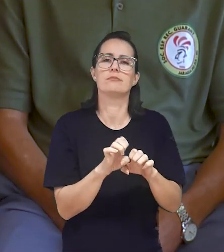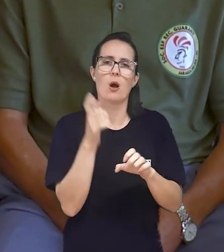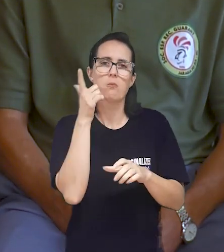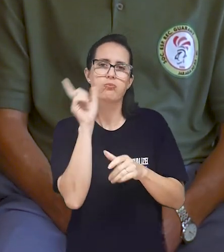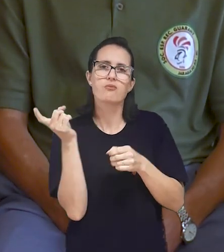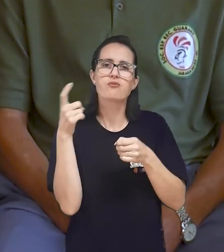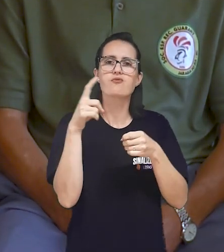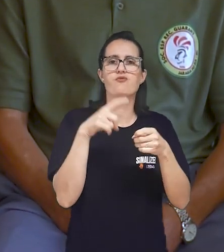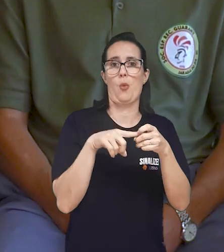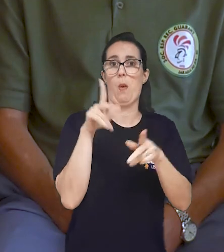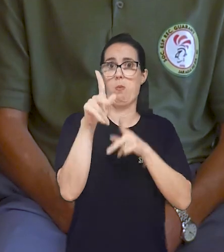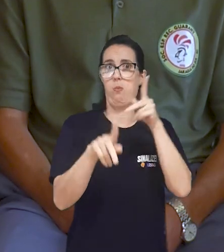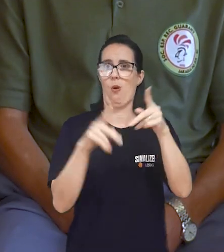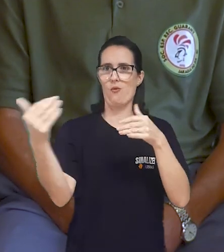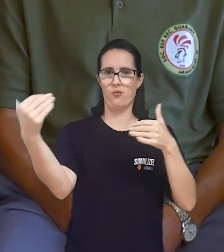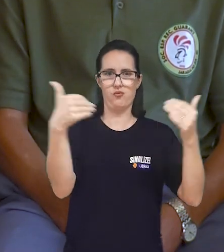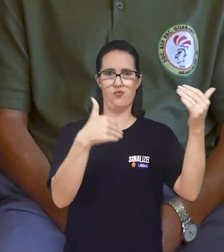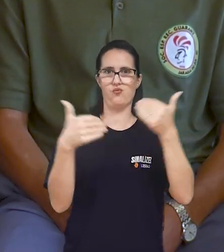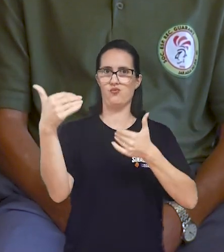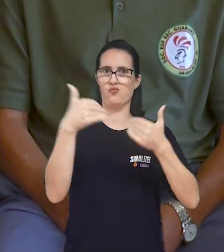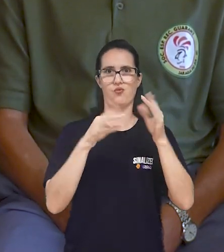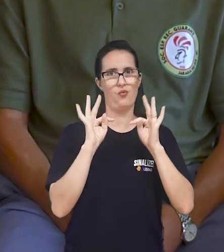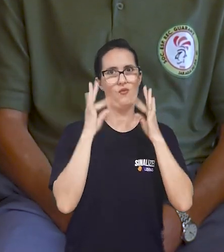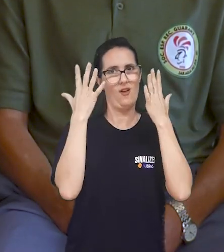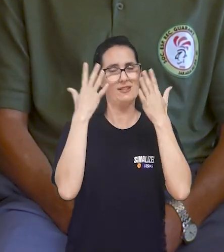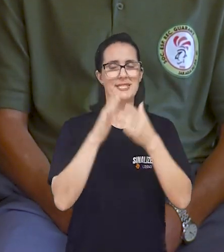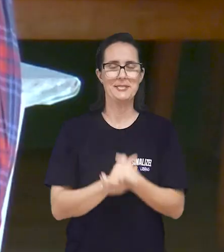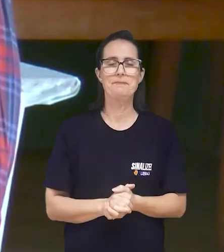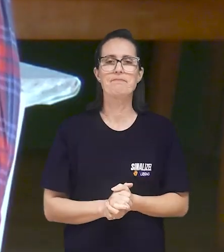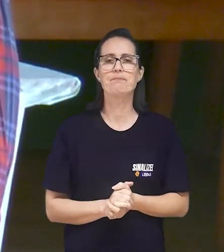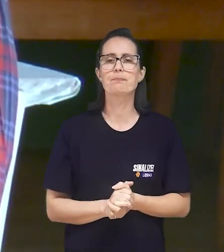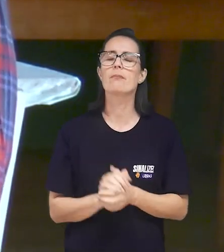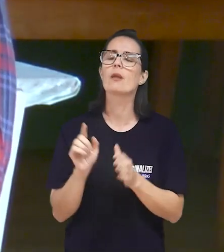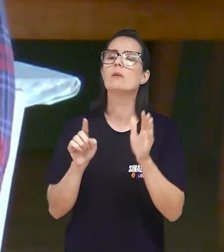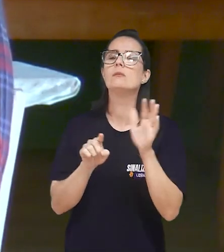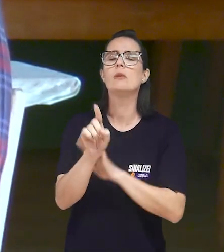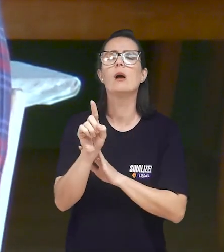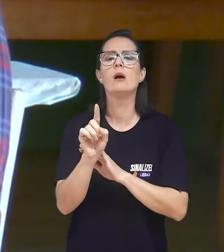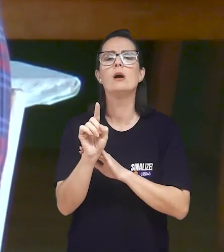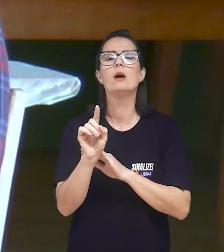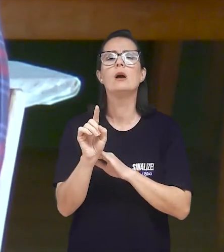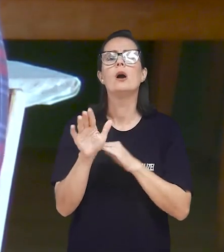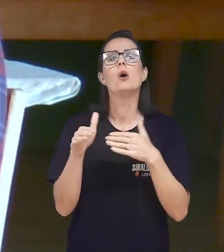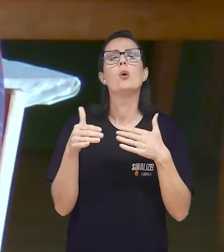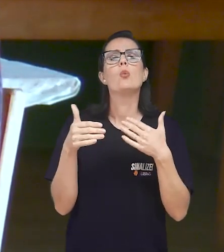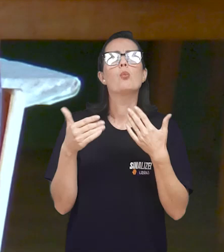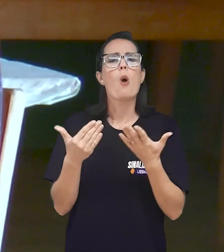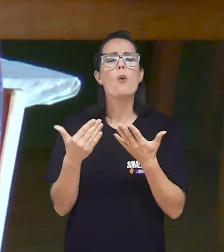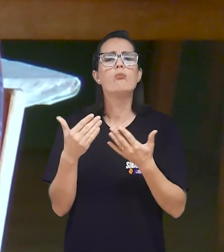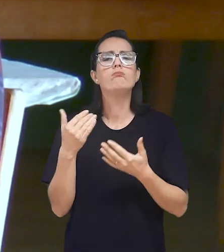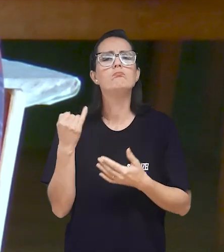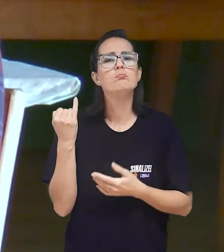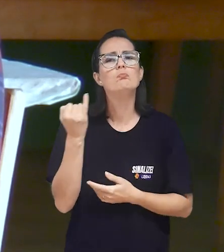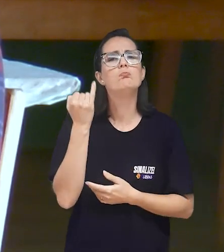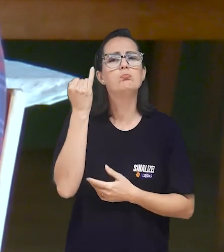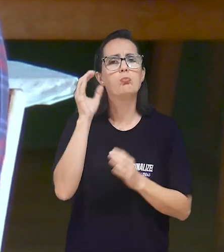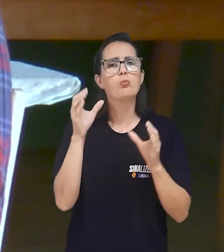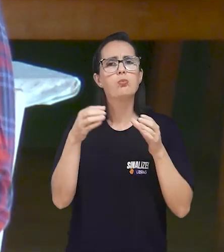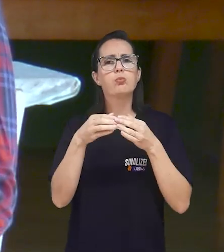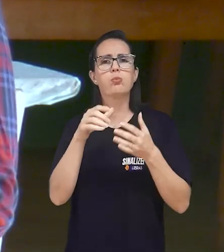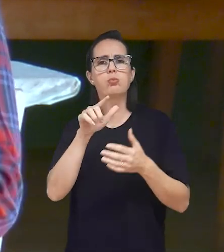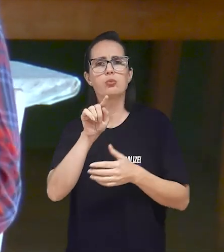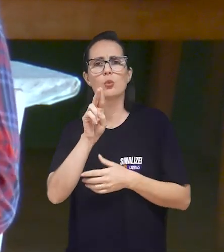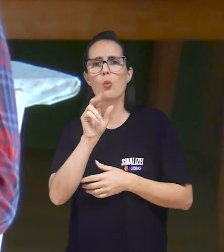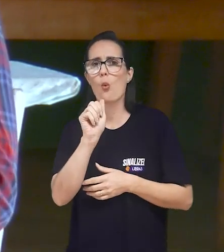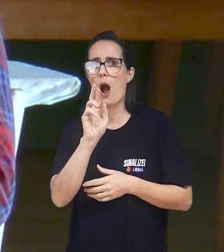gente volte a ter mais público nas nossas festas. E qual é a importância da Sociedade Guarani